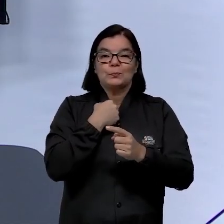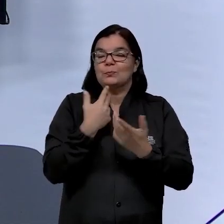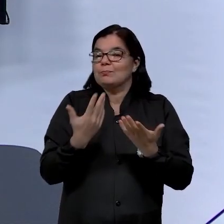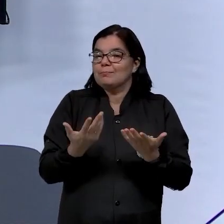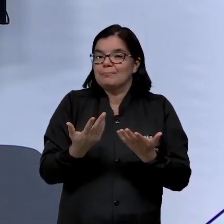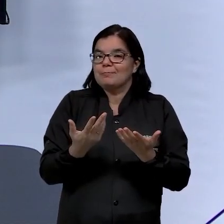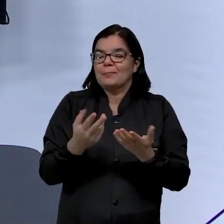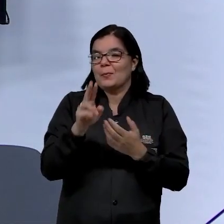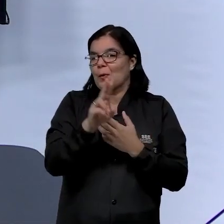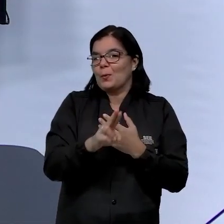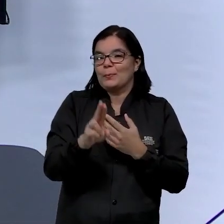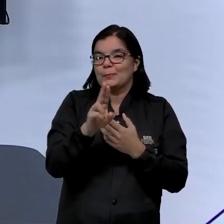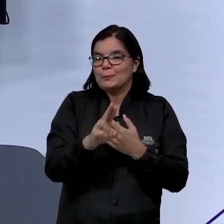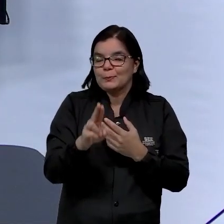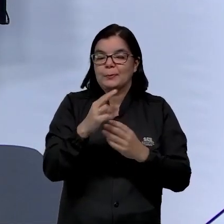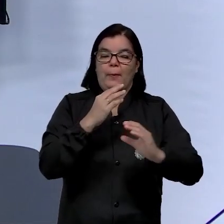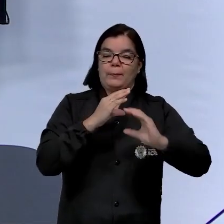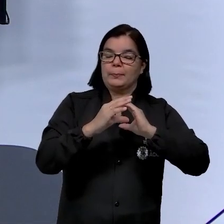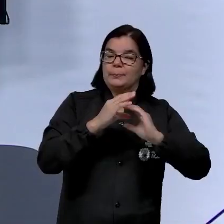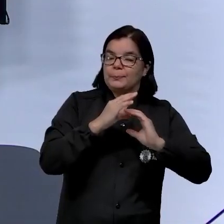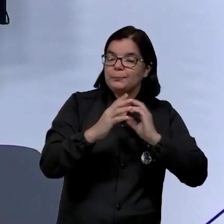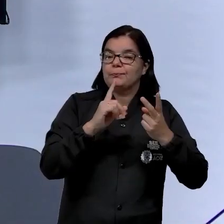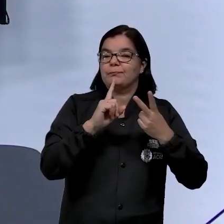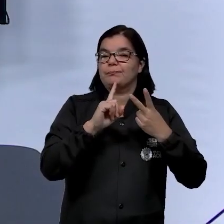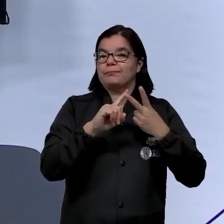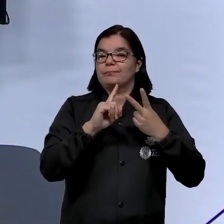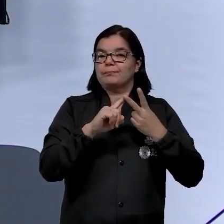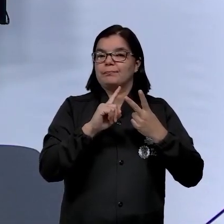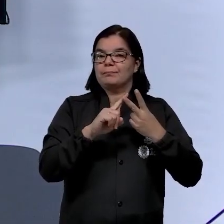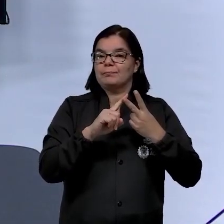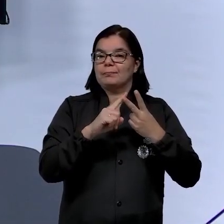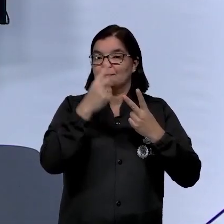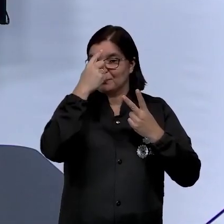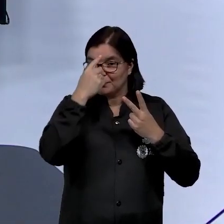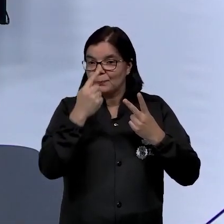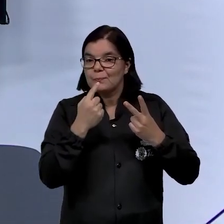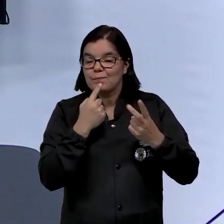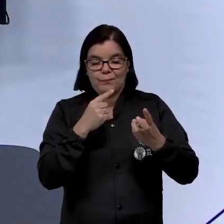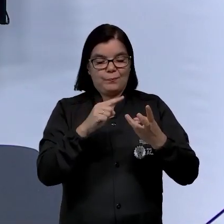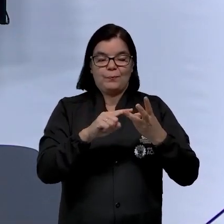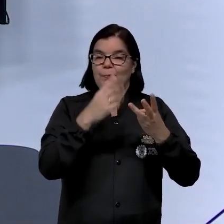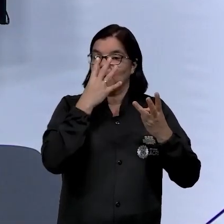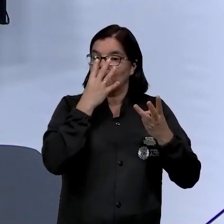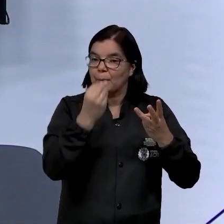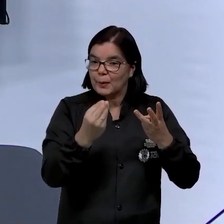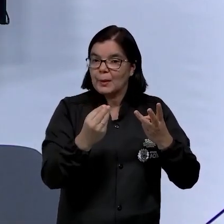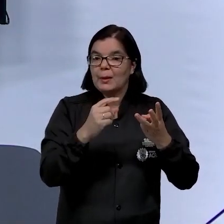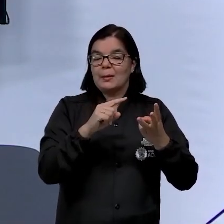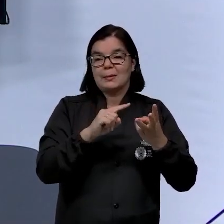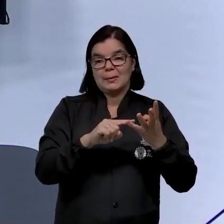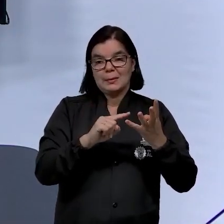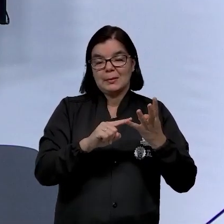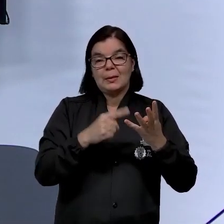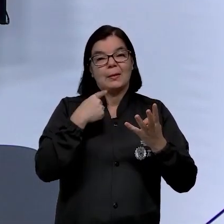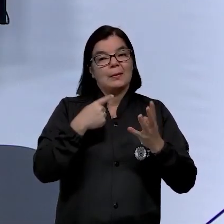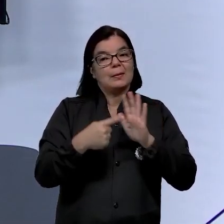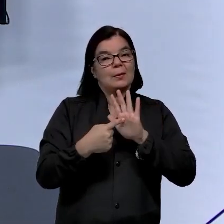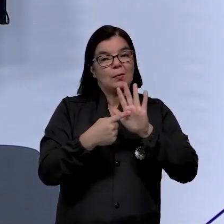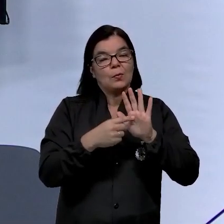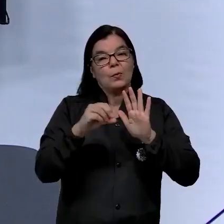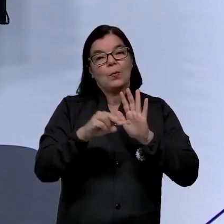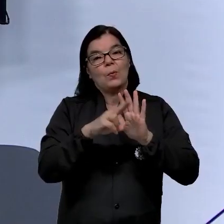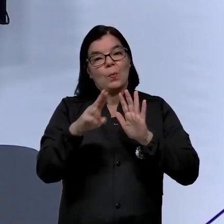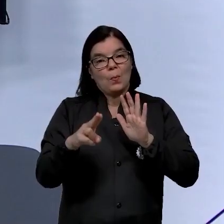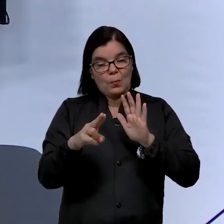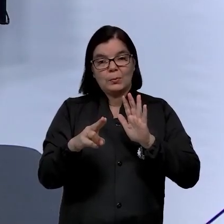aí utilizando música, imagem, fotografia, sem dar o devido crédito ou